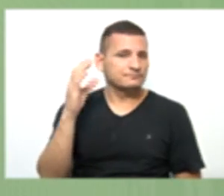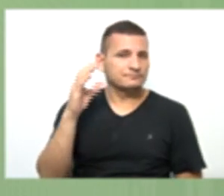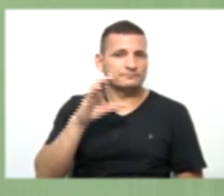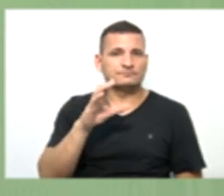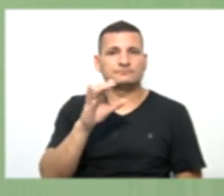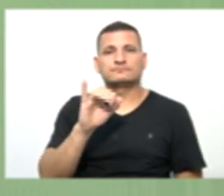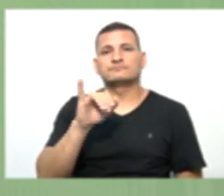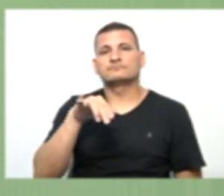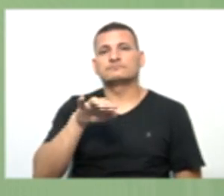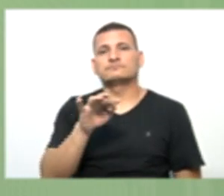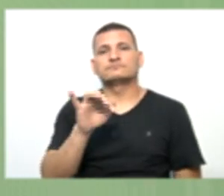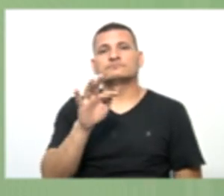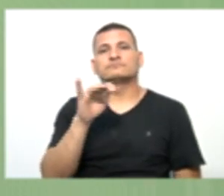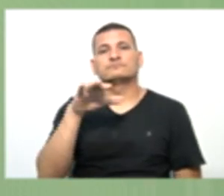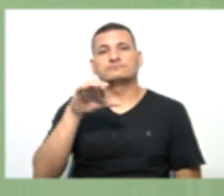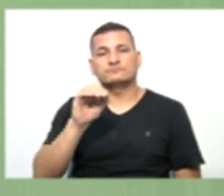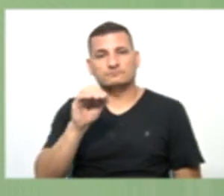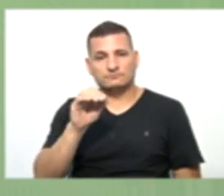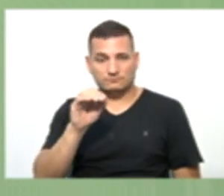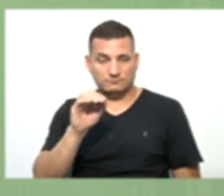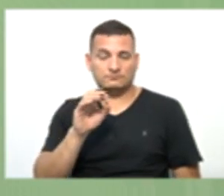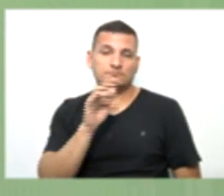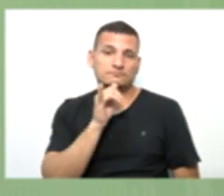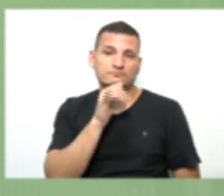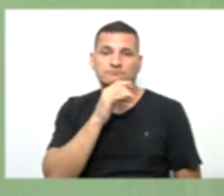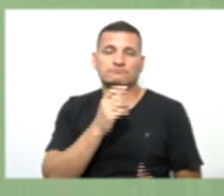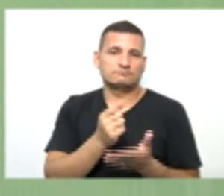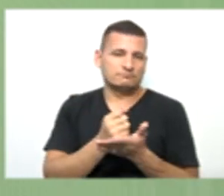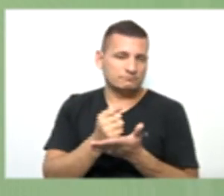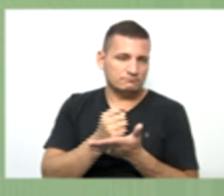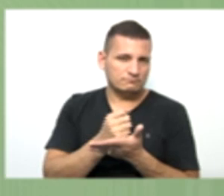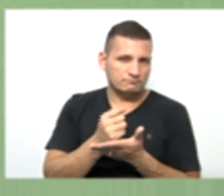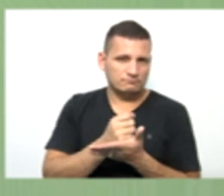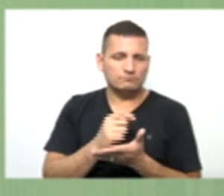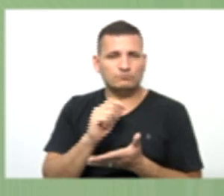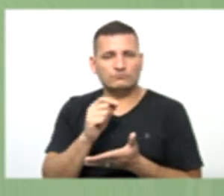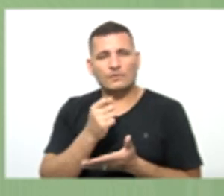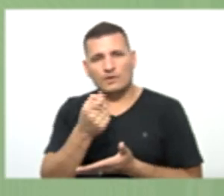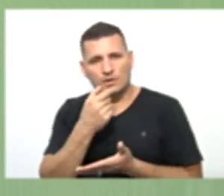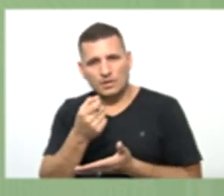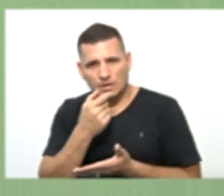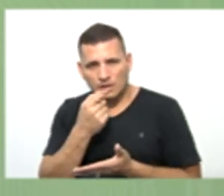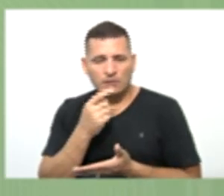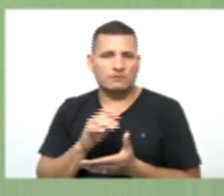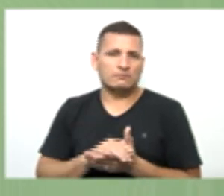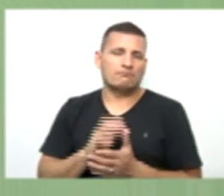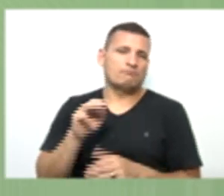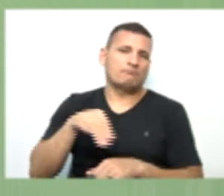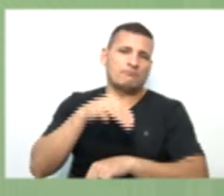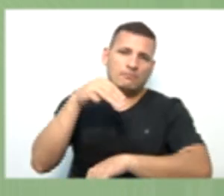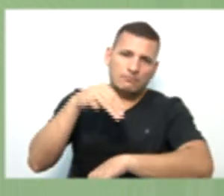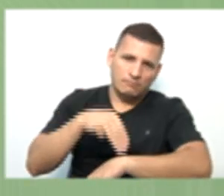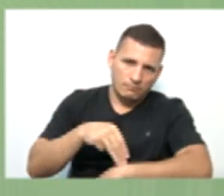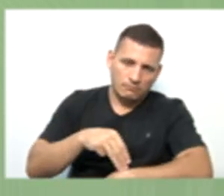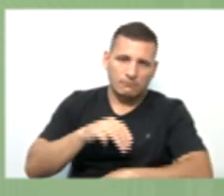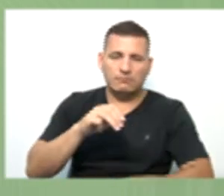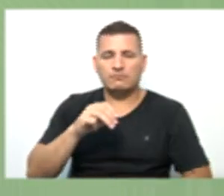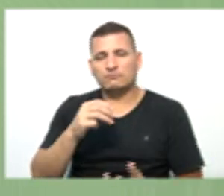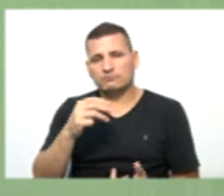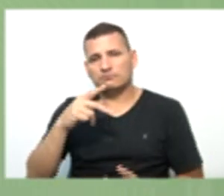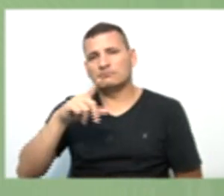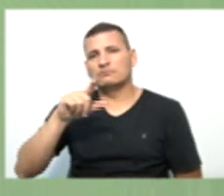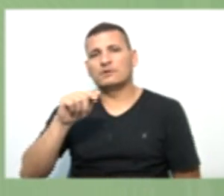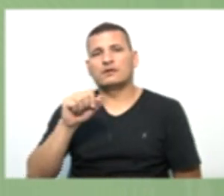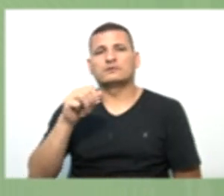aqui, olha, o medicamento por excelência para tratar malária por Plasmodium malariae é a